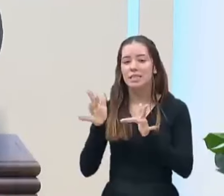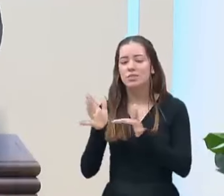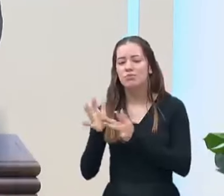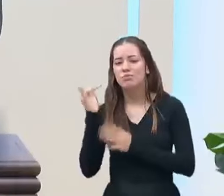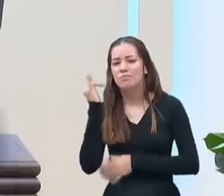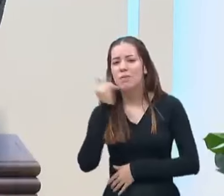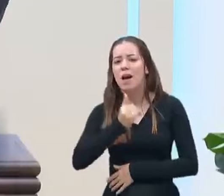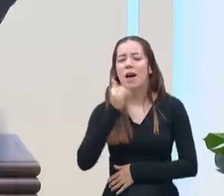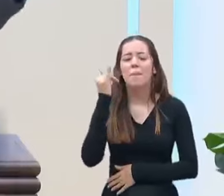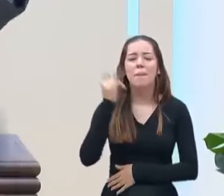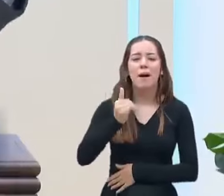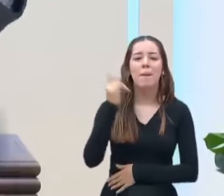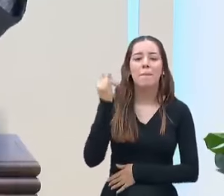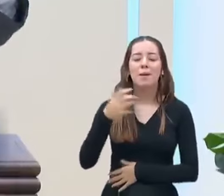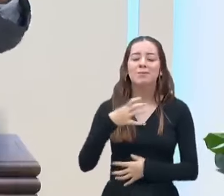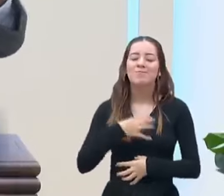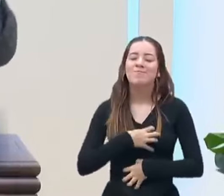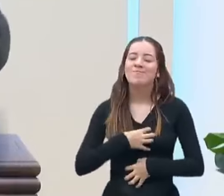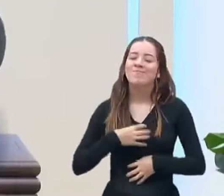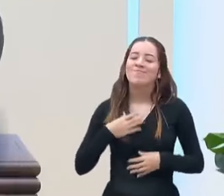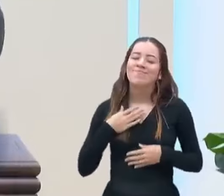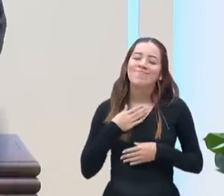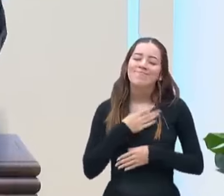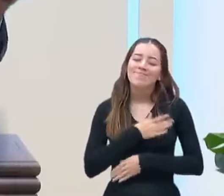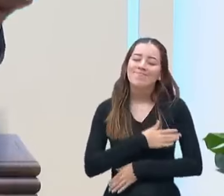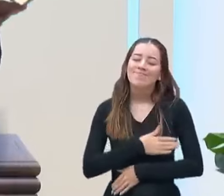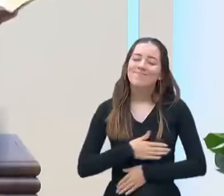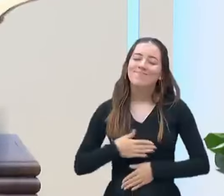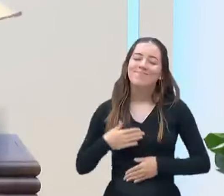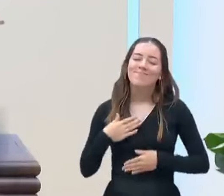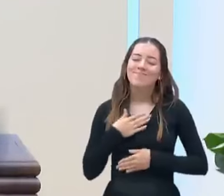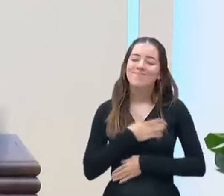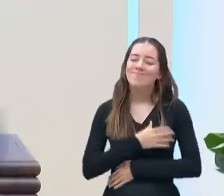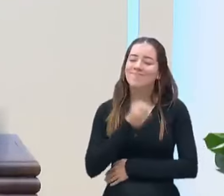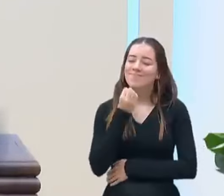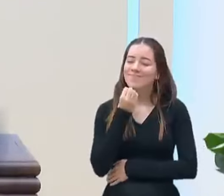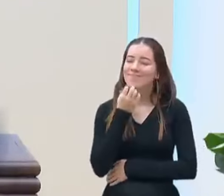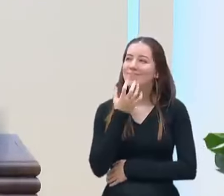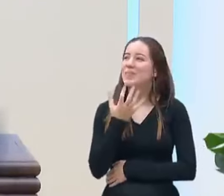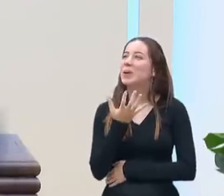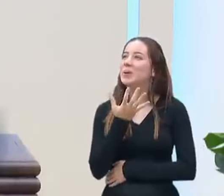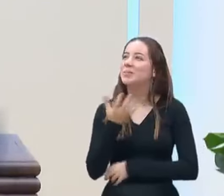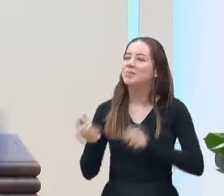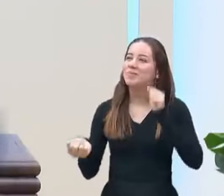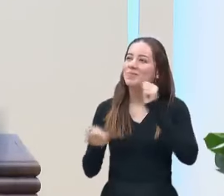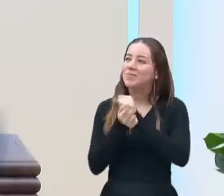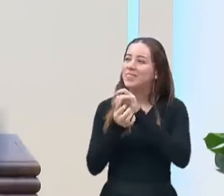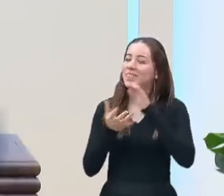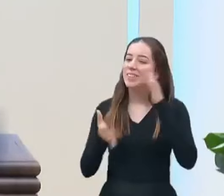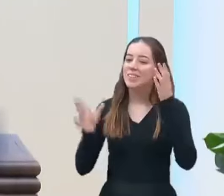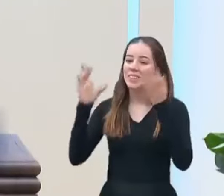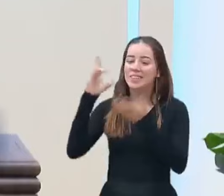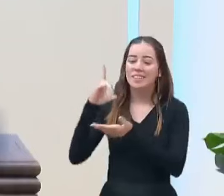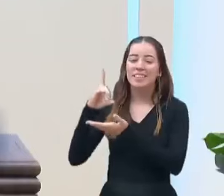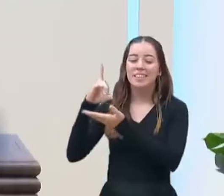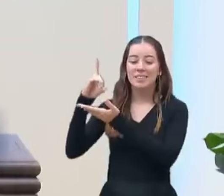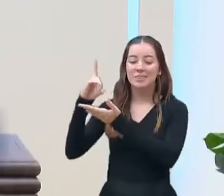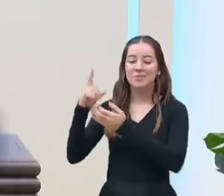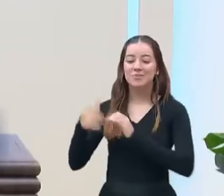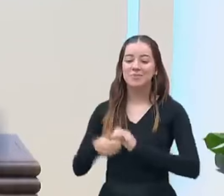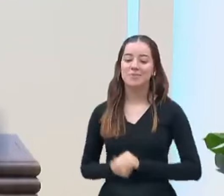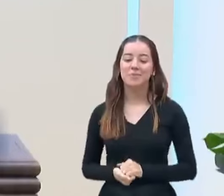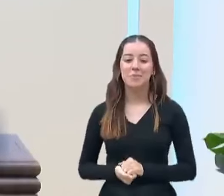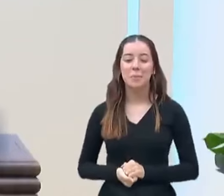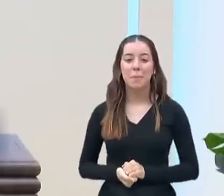fala, sua voz é doce, sua voz é agradável. Glória a Deus! Em quarto